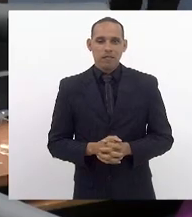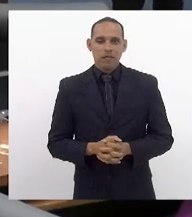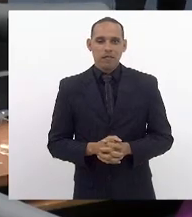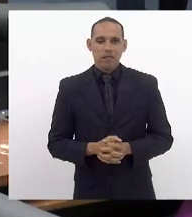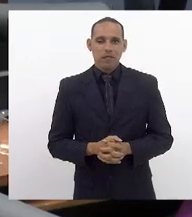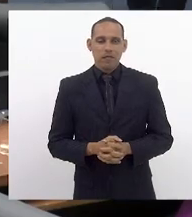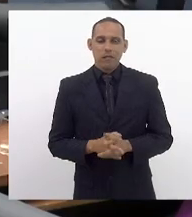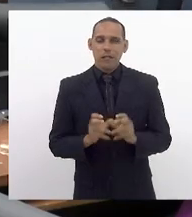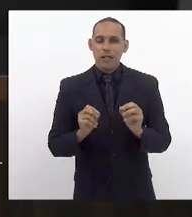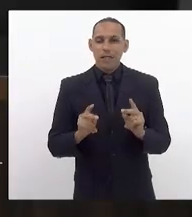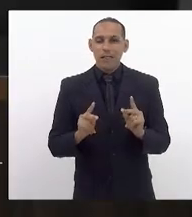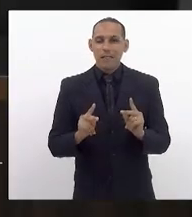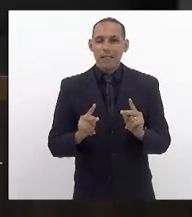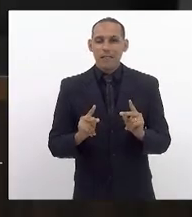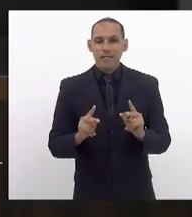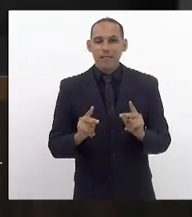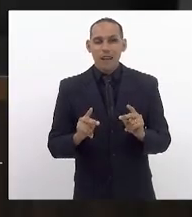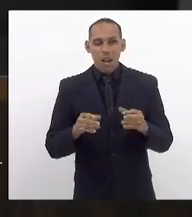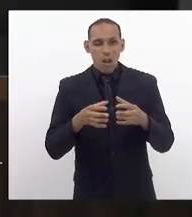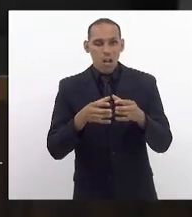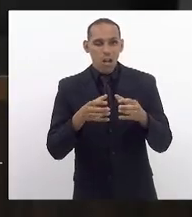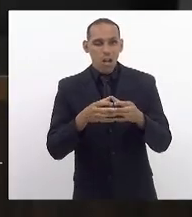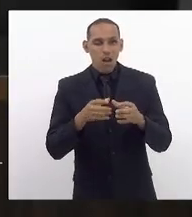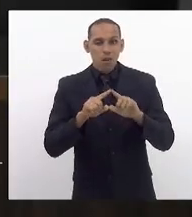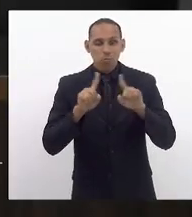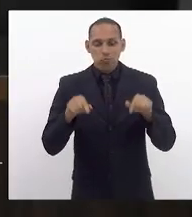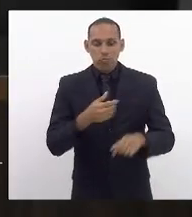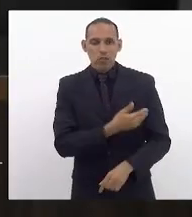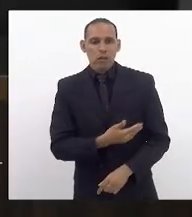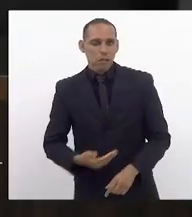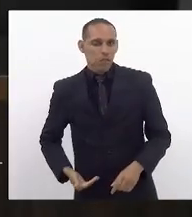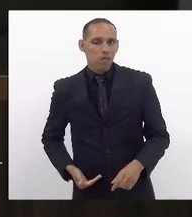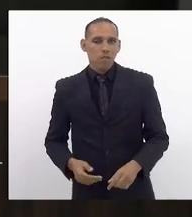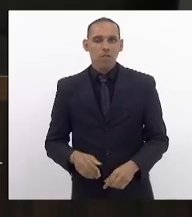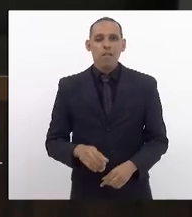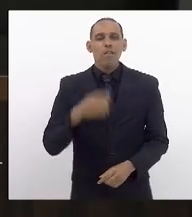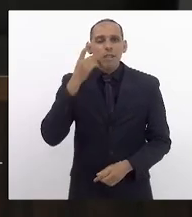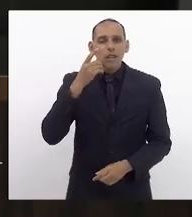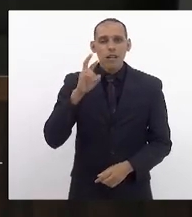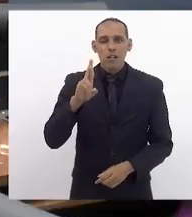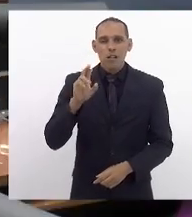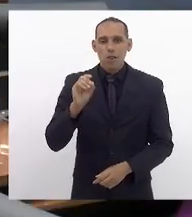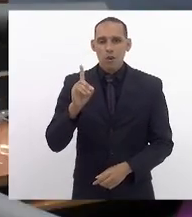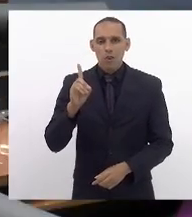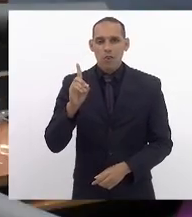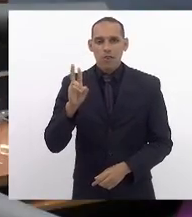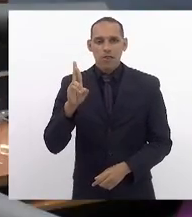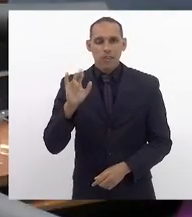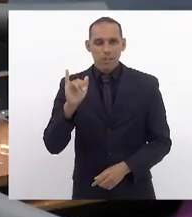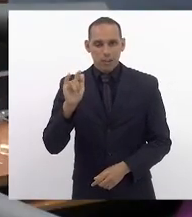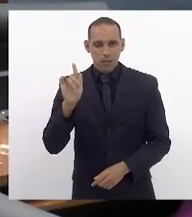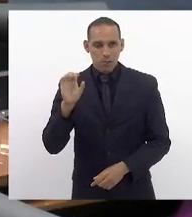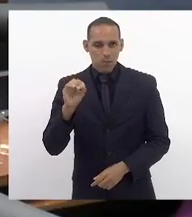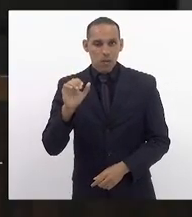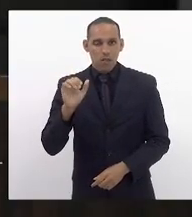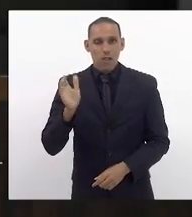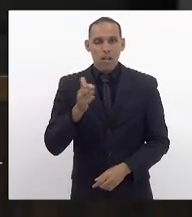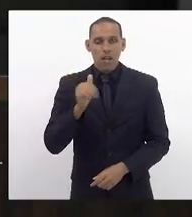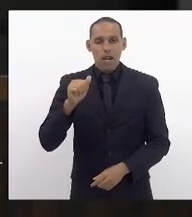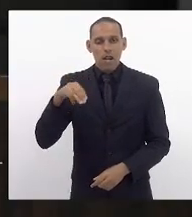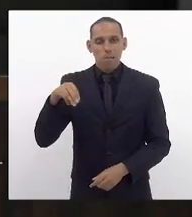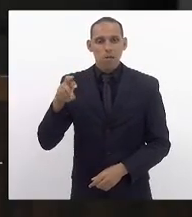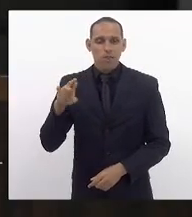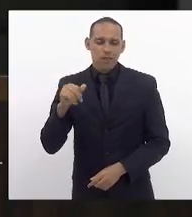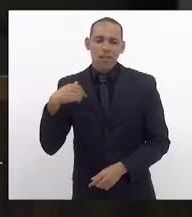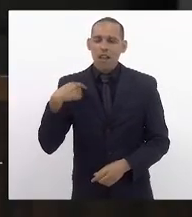Ok. Pela Comissão de Servidores Públicos, deputado Rodrigo Amorim. É só uma palavrinha. É uma palavrinha que precisava ser. Mas eu fiz algumas emendas, estou negociando com